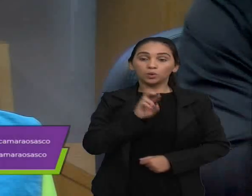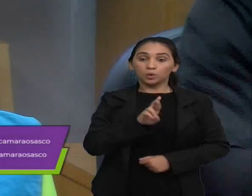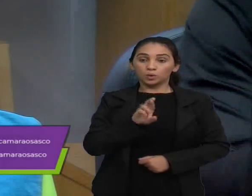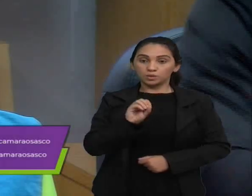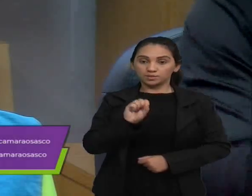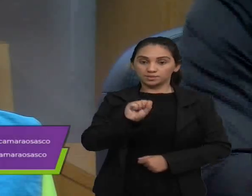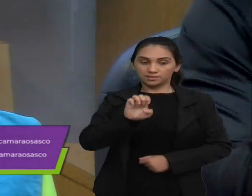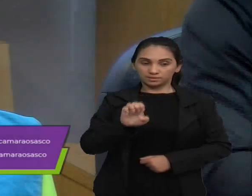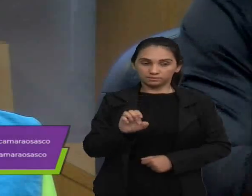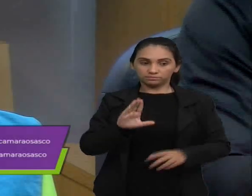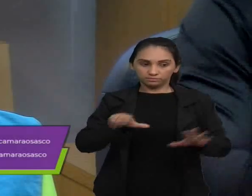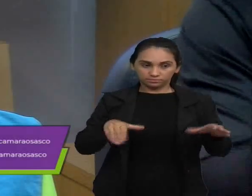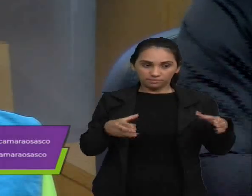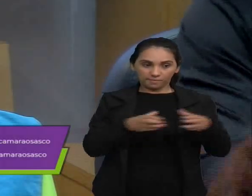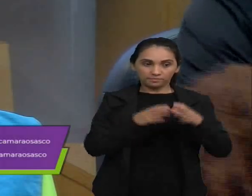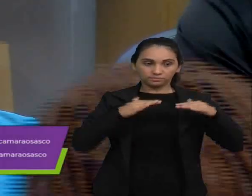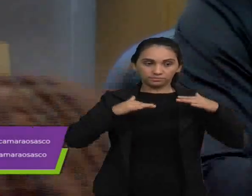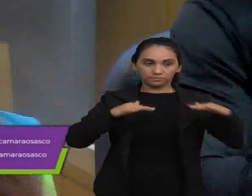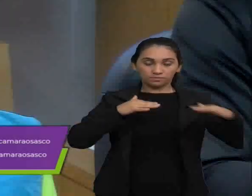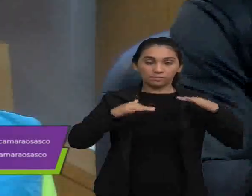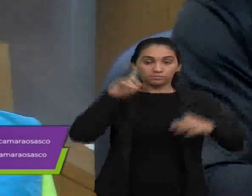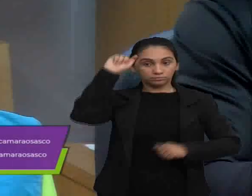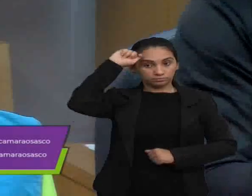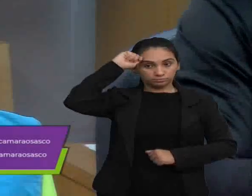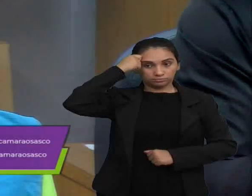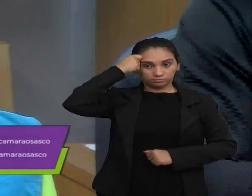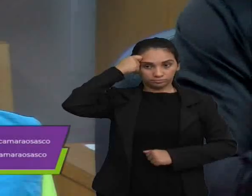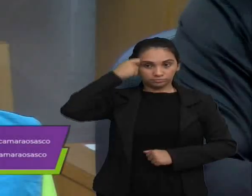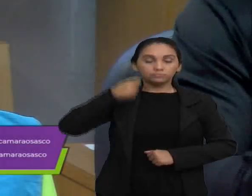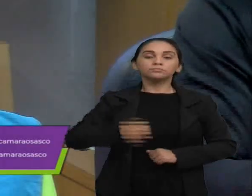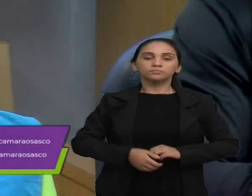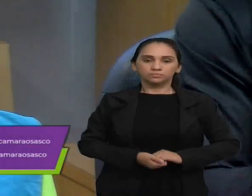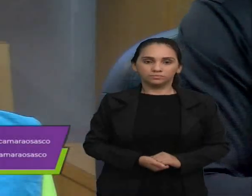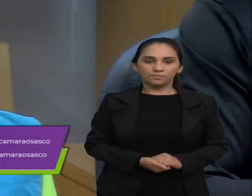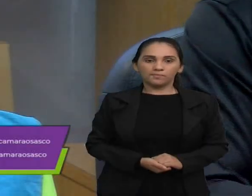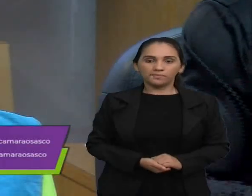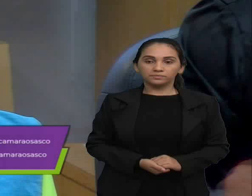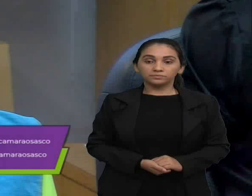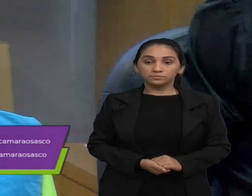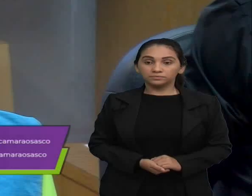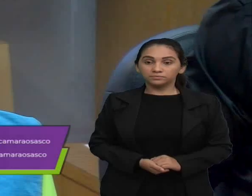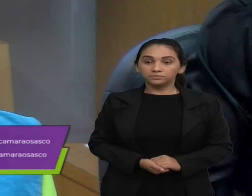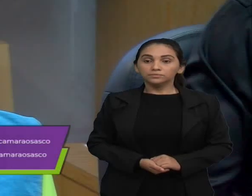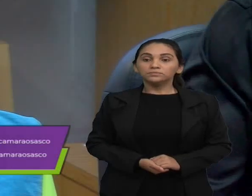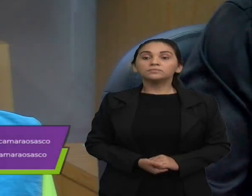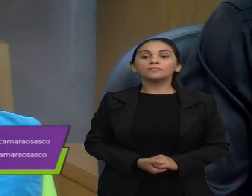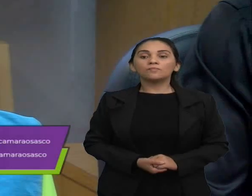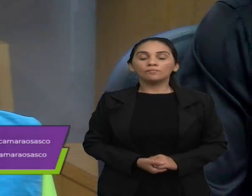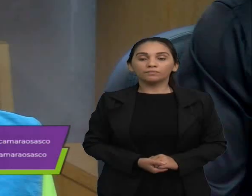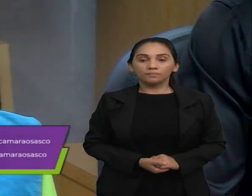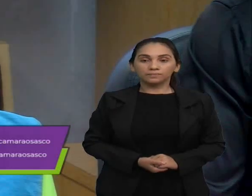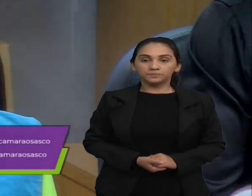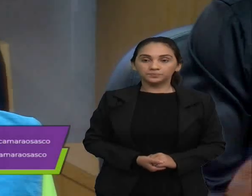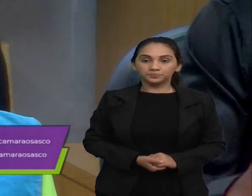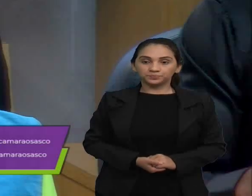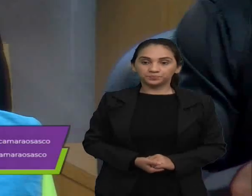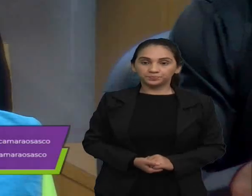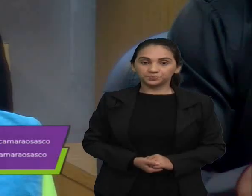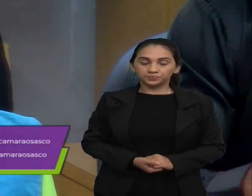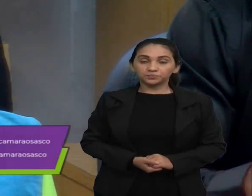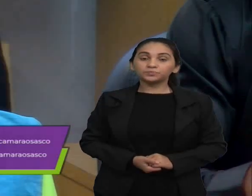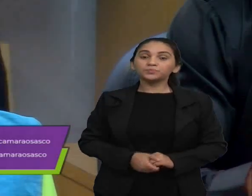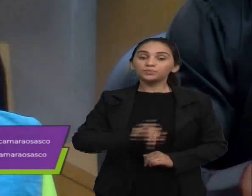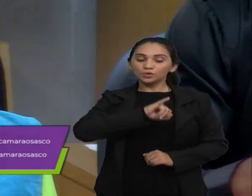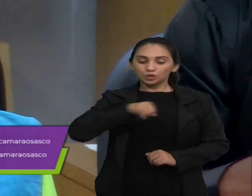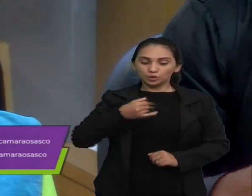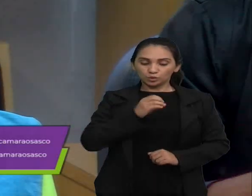João